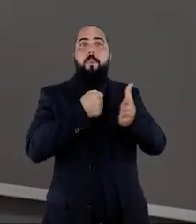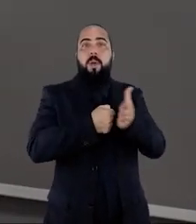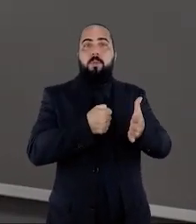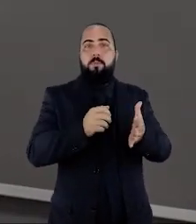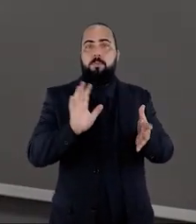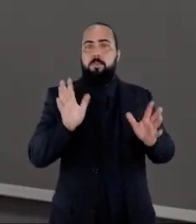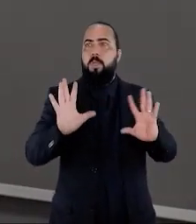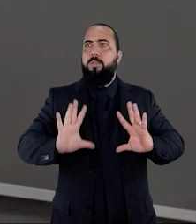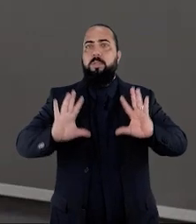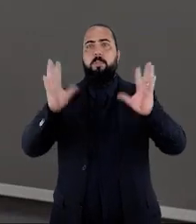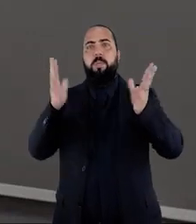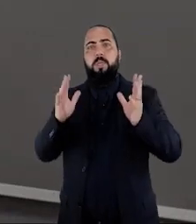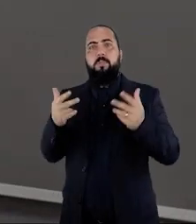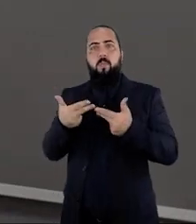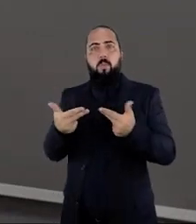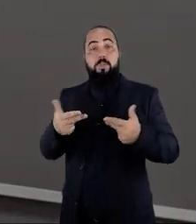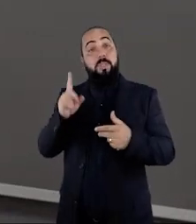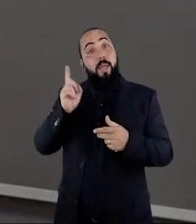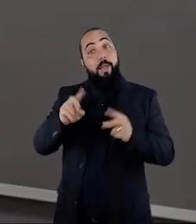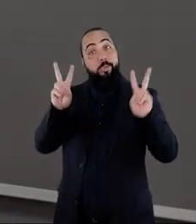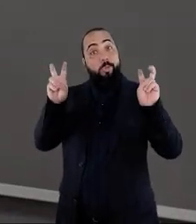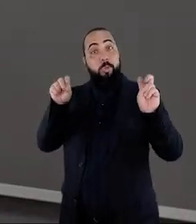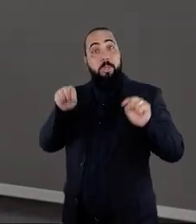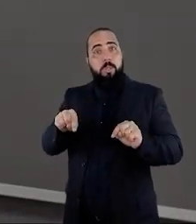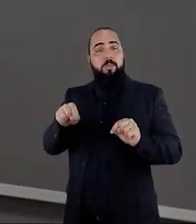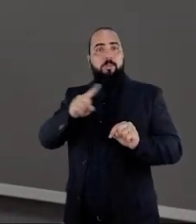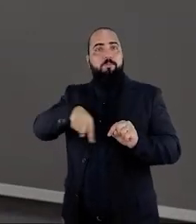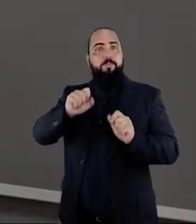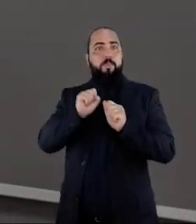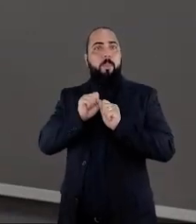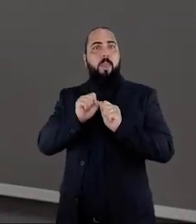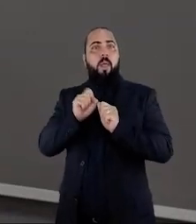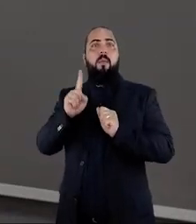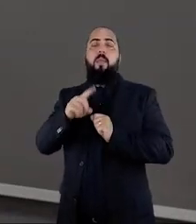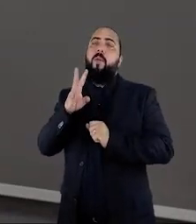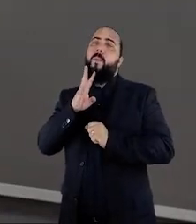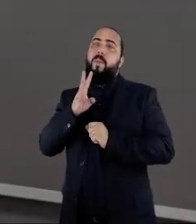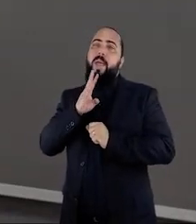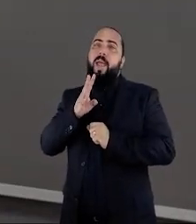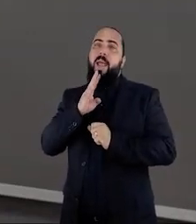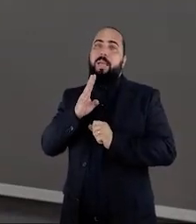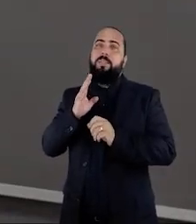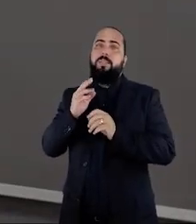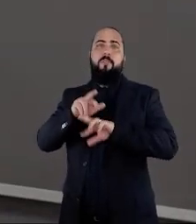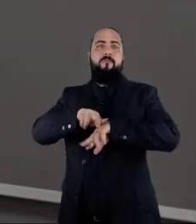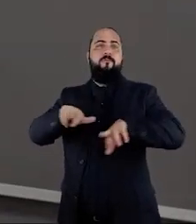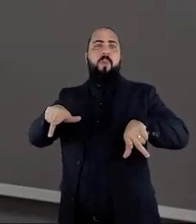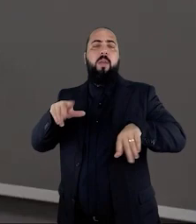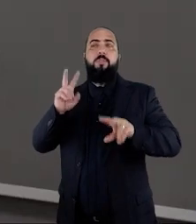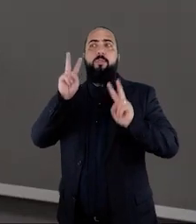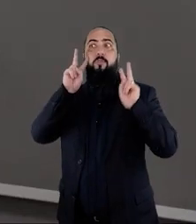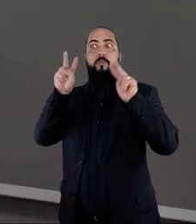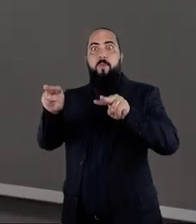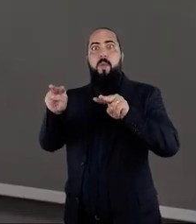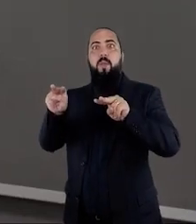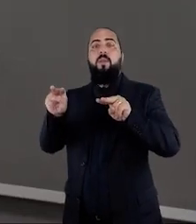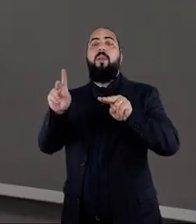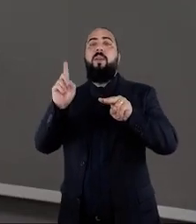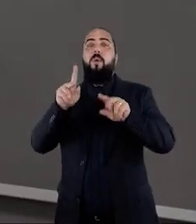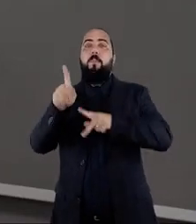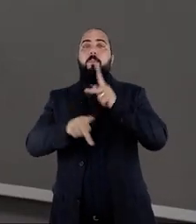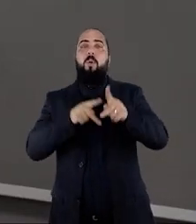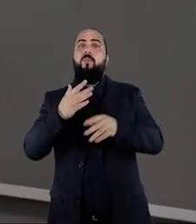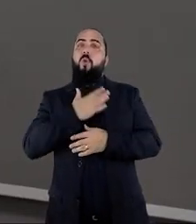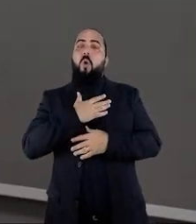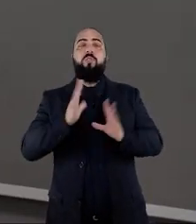estar brigando. Não, celebramos porque é dessa matéria que nós somos feitos. Somos conhecidos, muitos olham para nós como